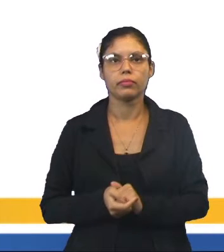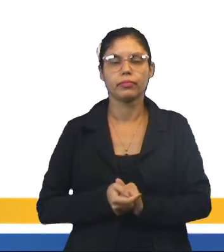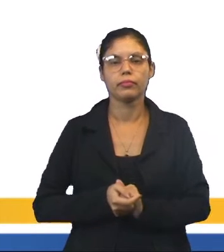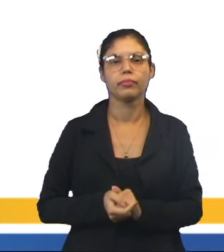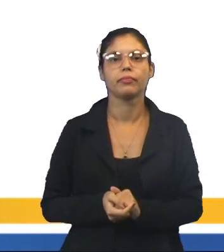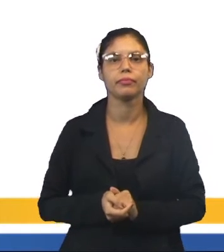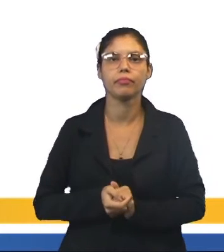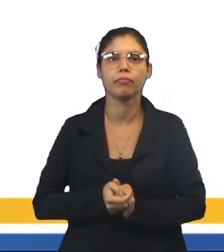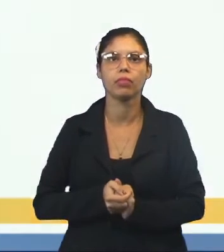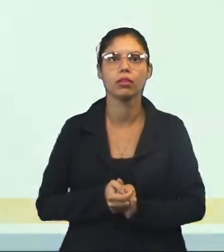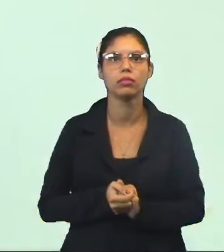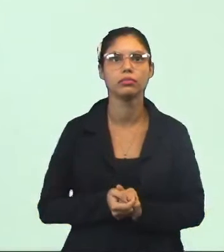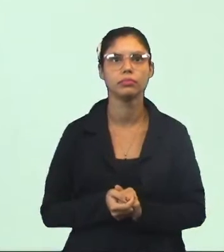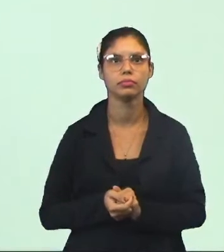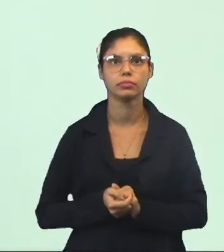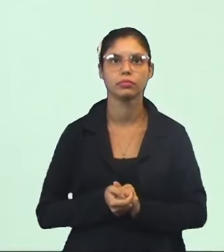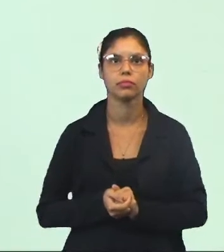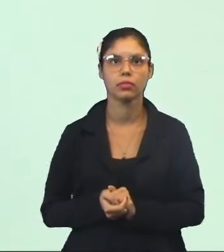mais c.